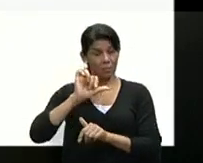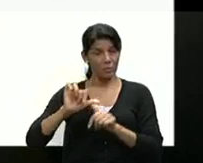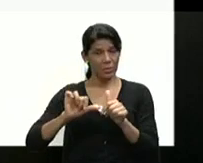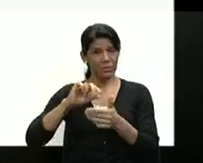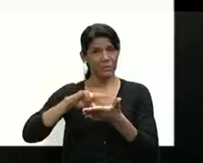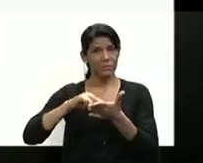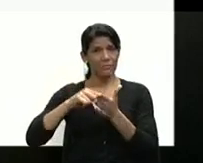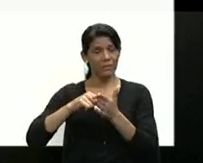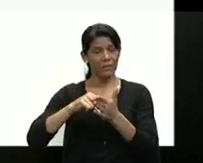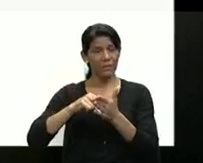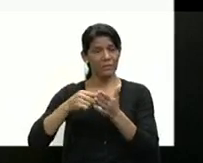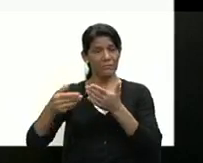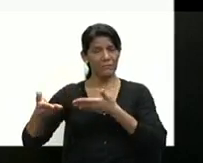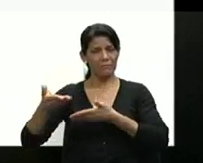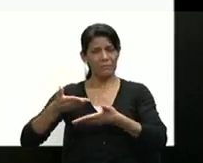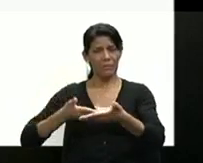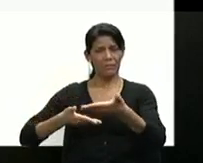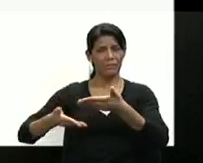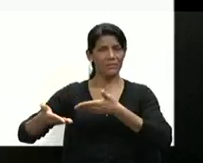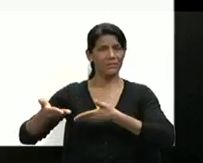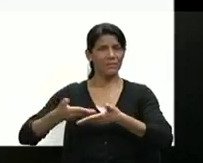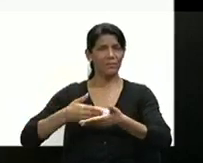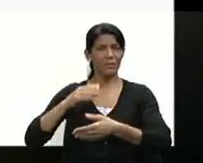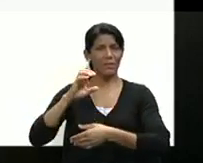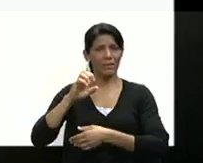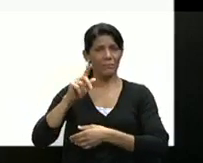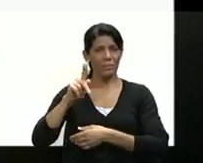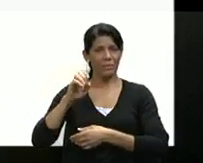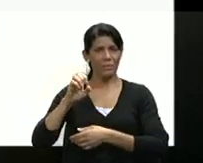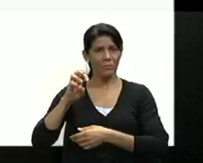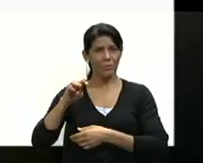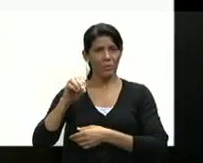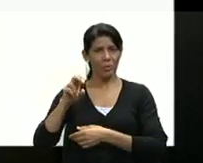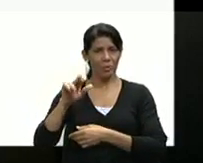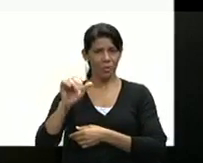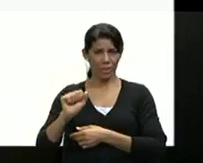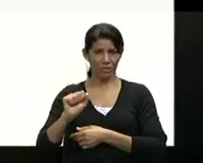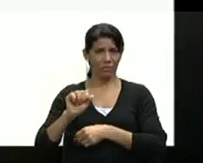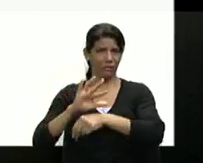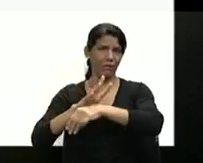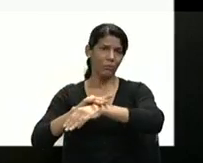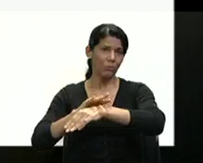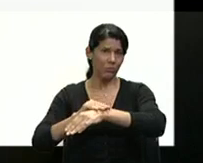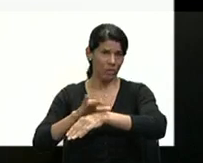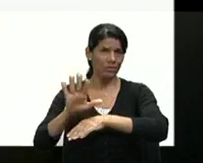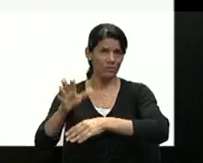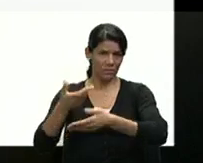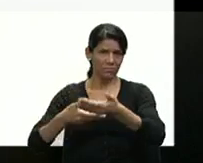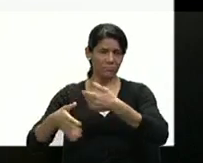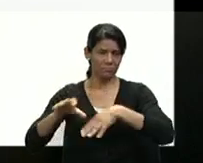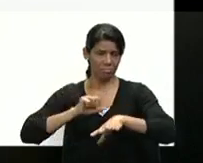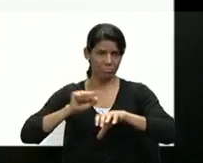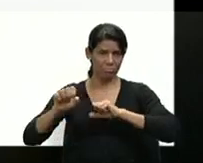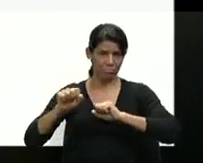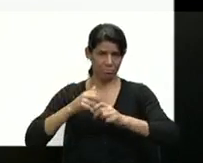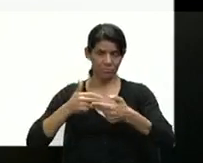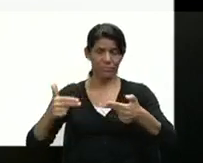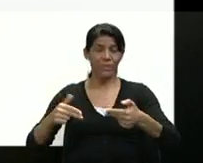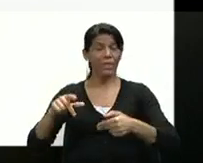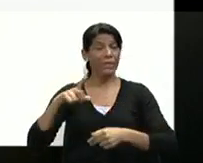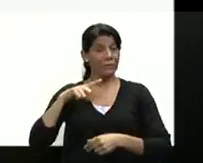de transição epidemiológica. Nessa transição epidemiológica, nós teremos